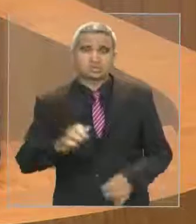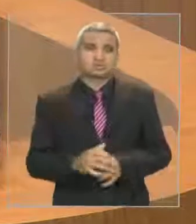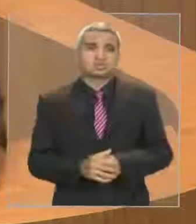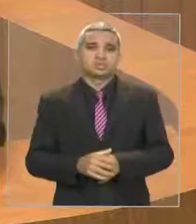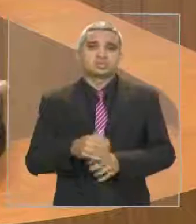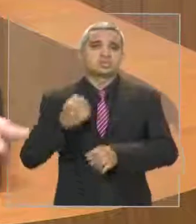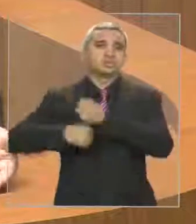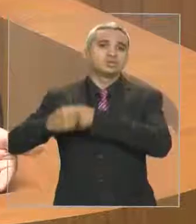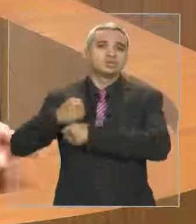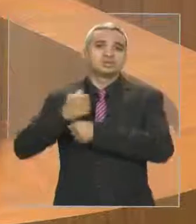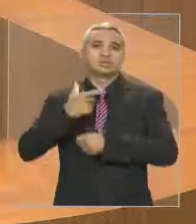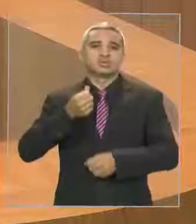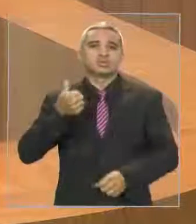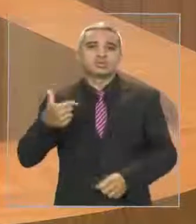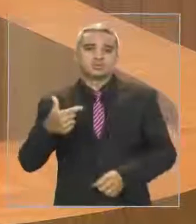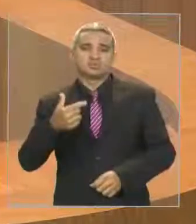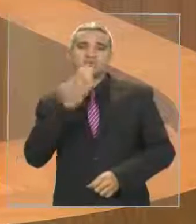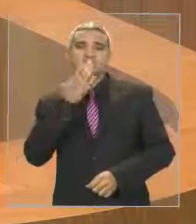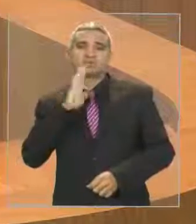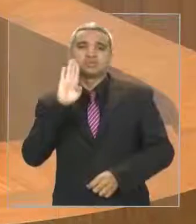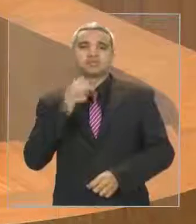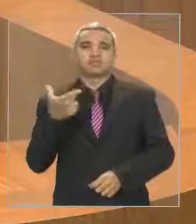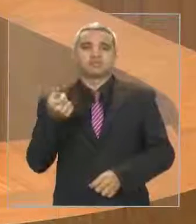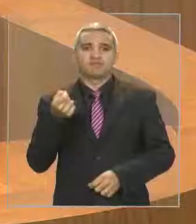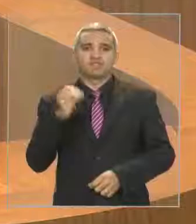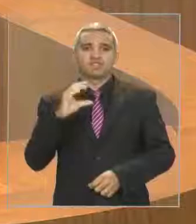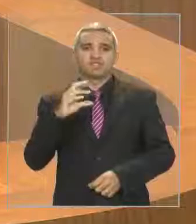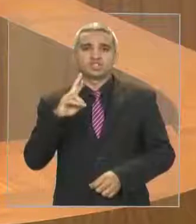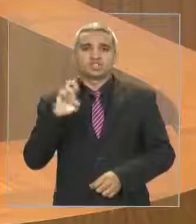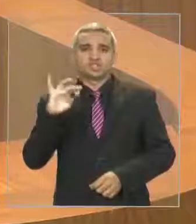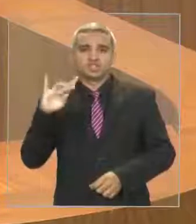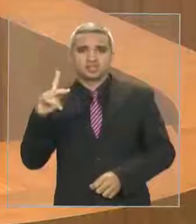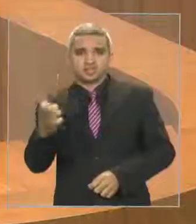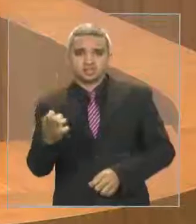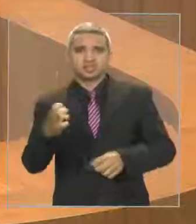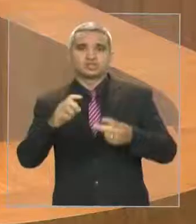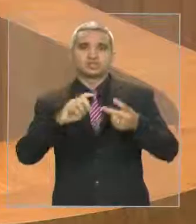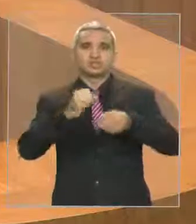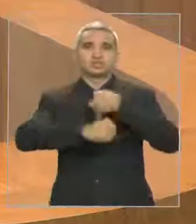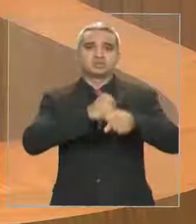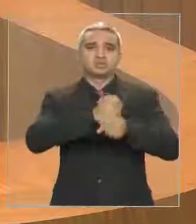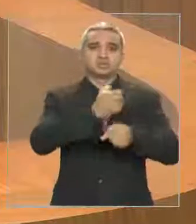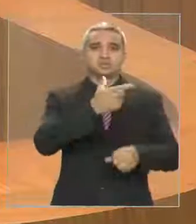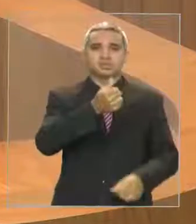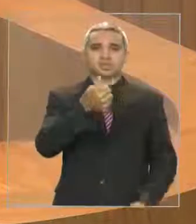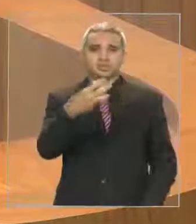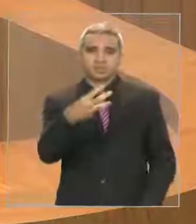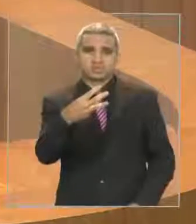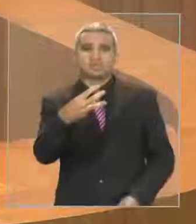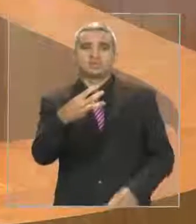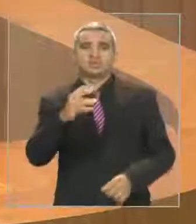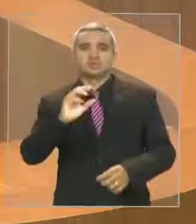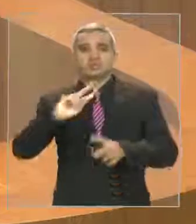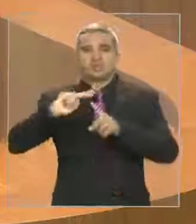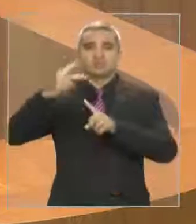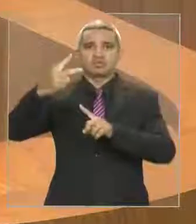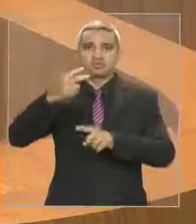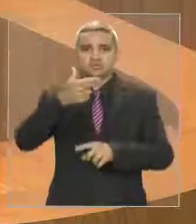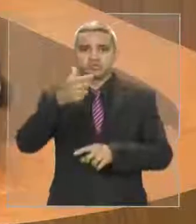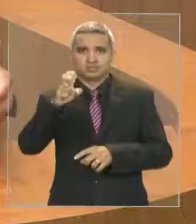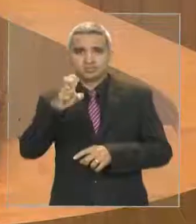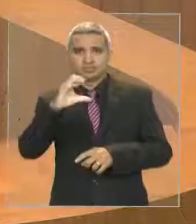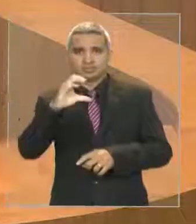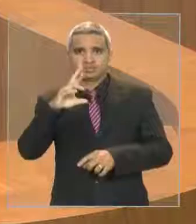creches, em 2013 aumentou para 25 creches, em 2014 ele